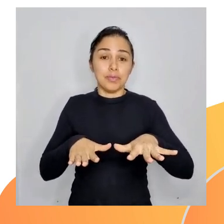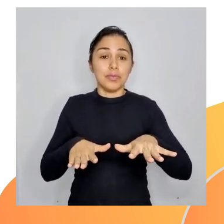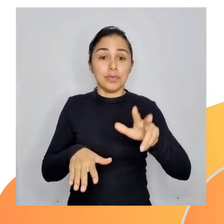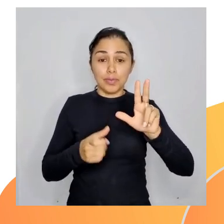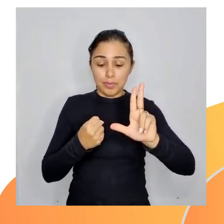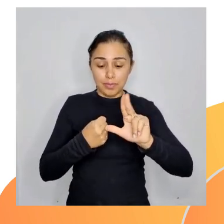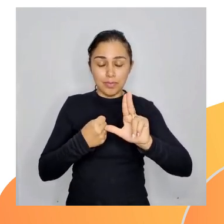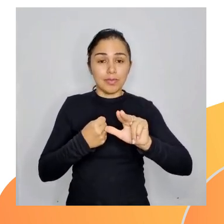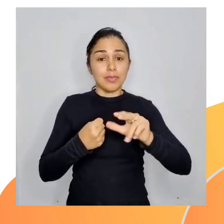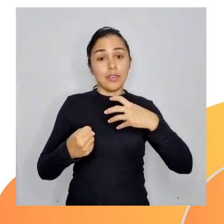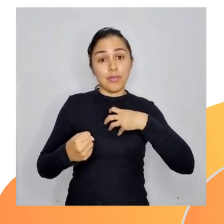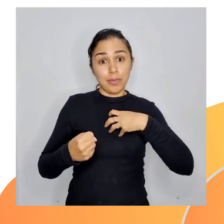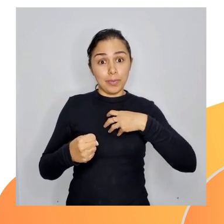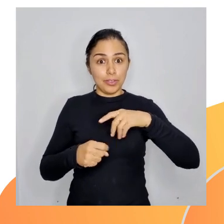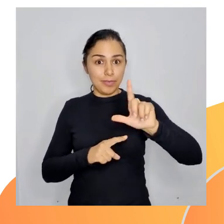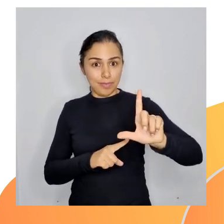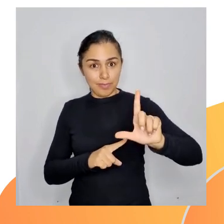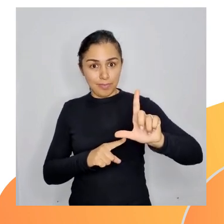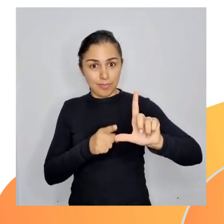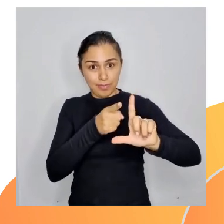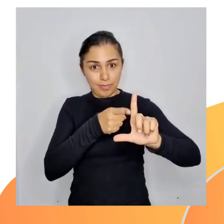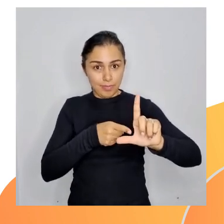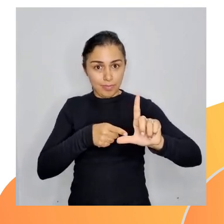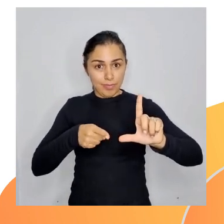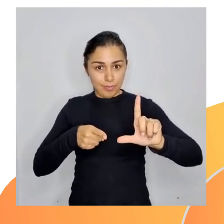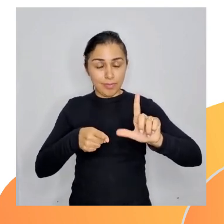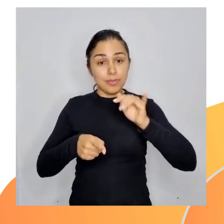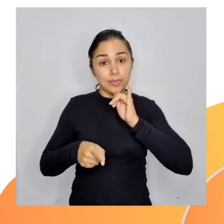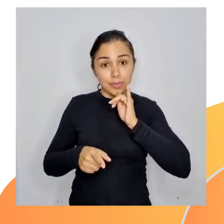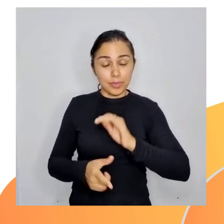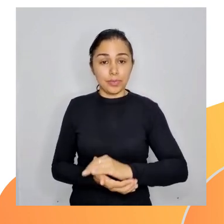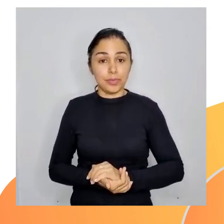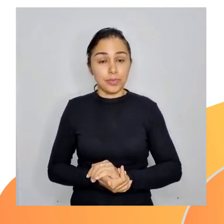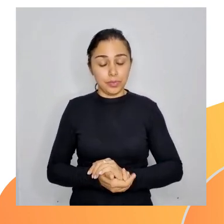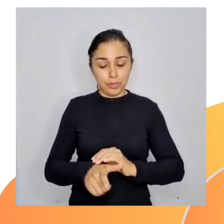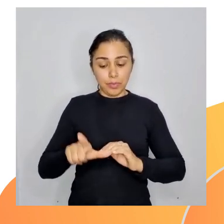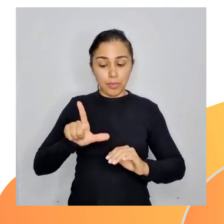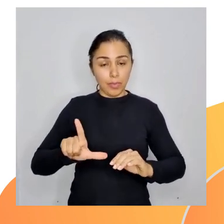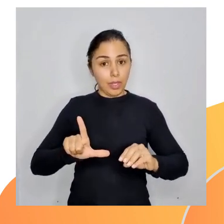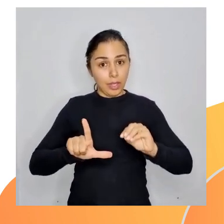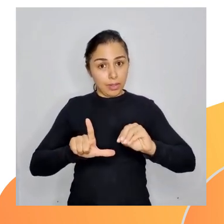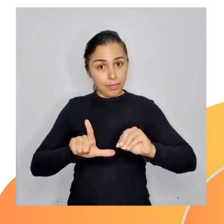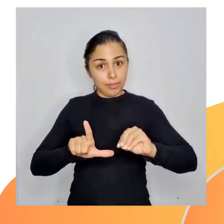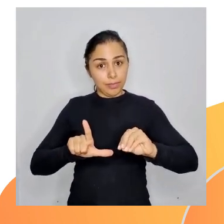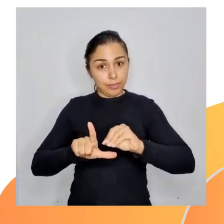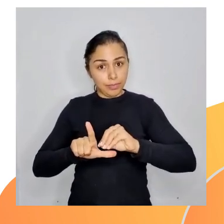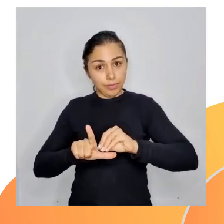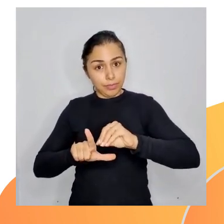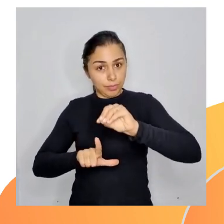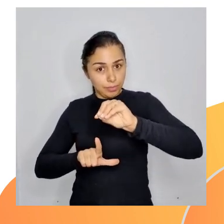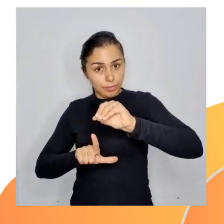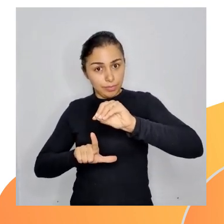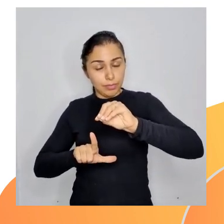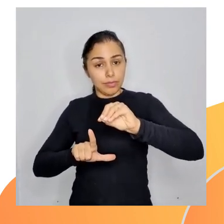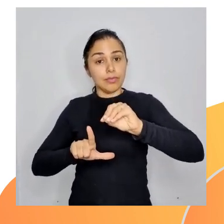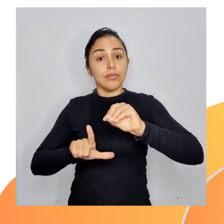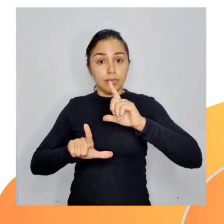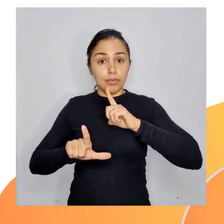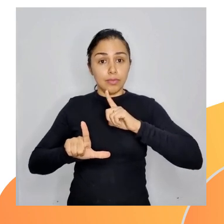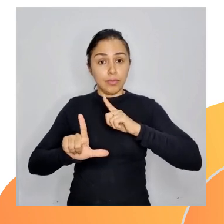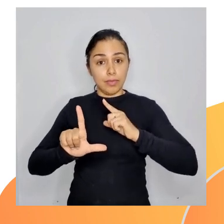né, de L, andando 2 casas para frente e uma para um lado. Ou eu posso também